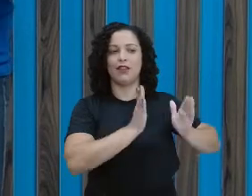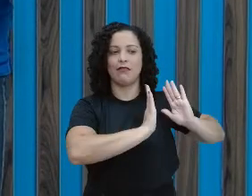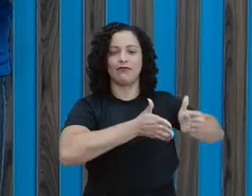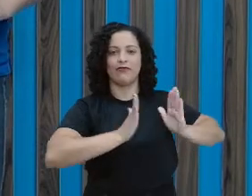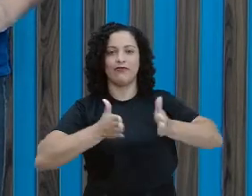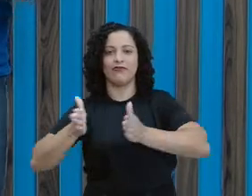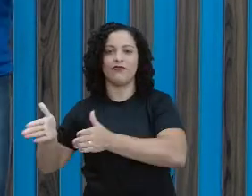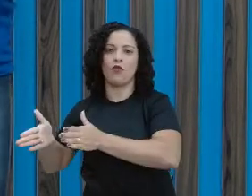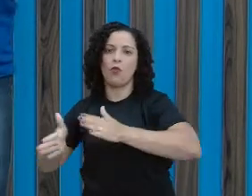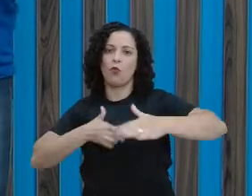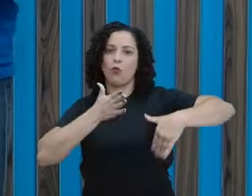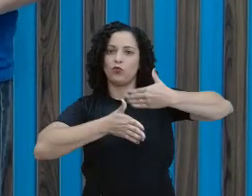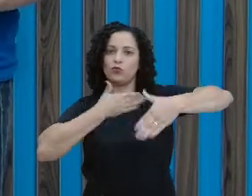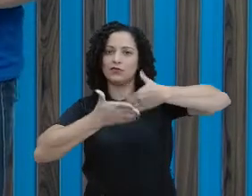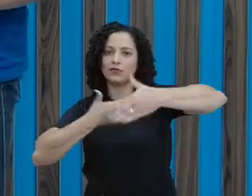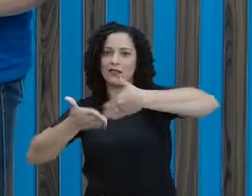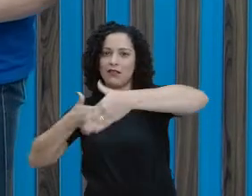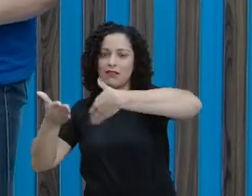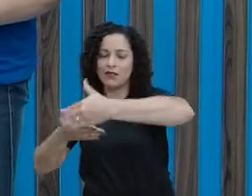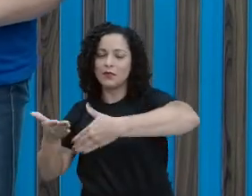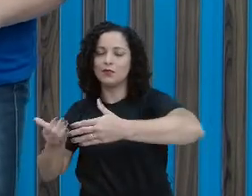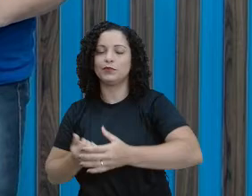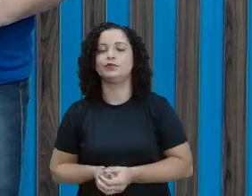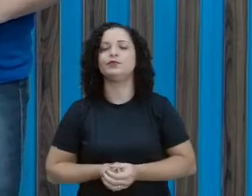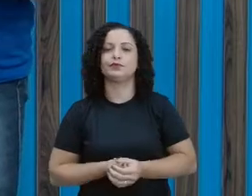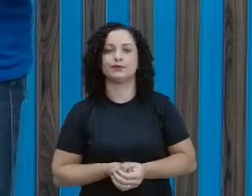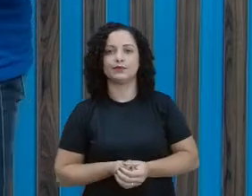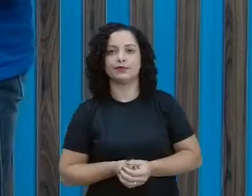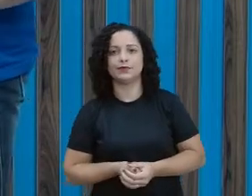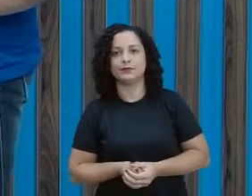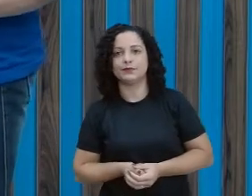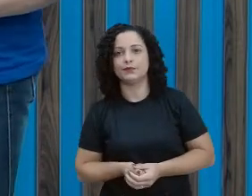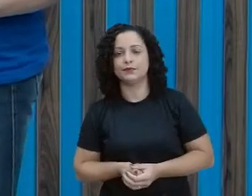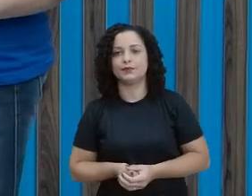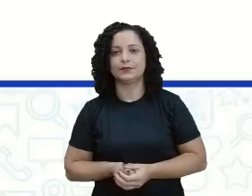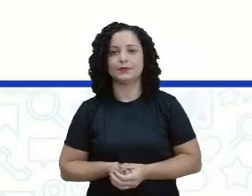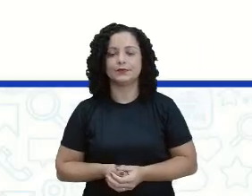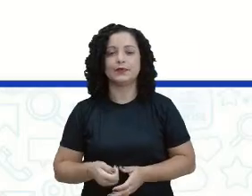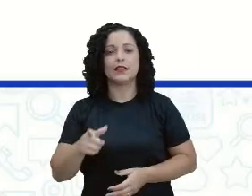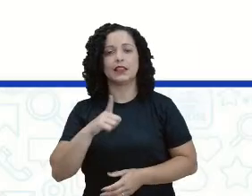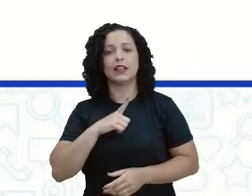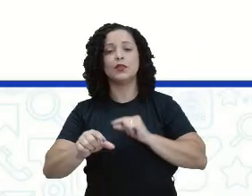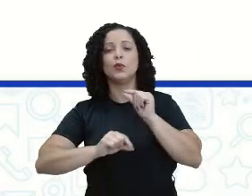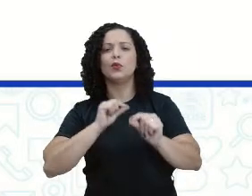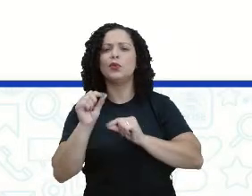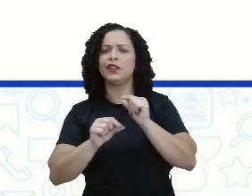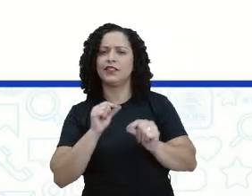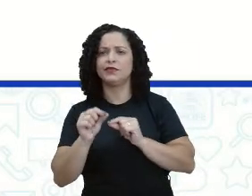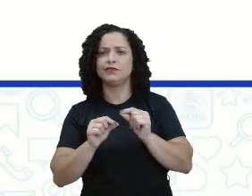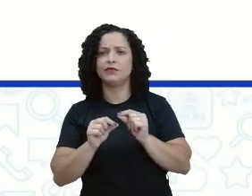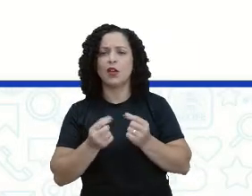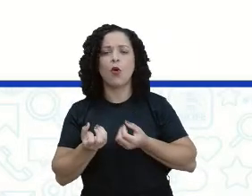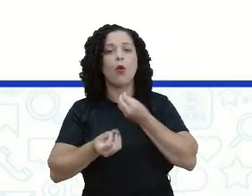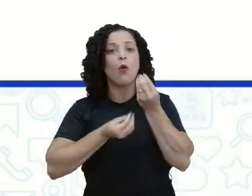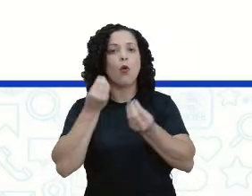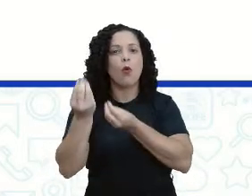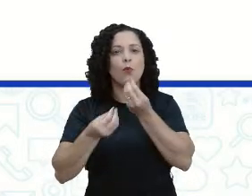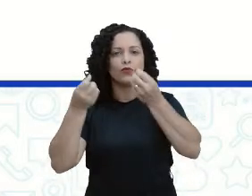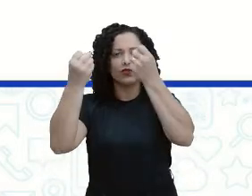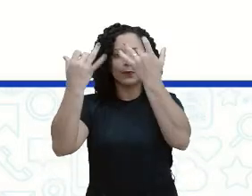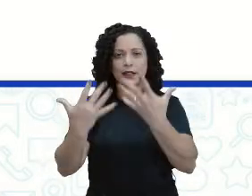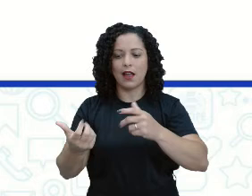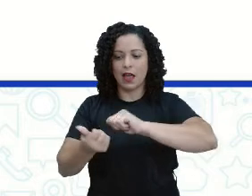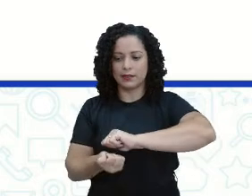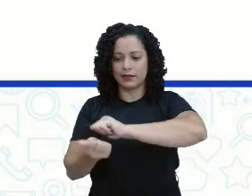como a professora disse, que vai ajudar a responder aquele questionamento. E aí nós temos o que explicaria a adaptação daquelas